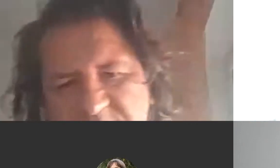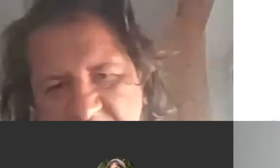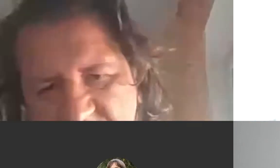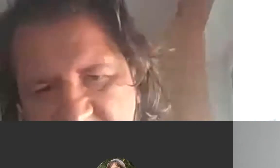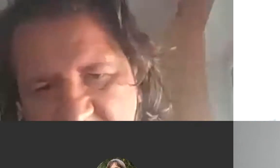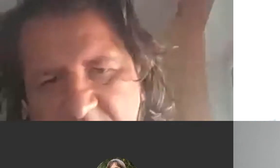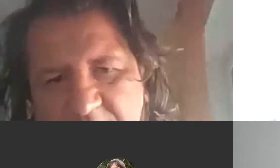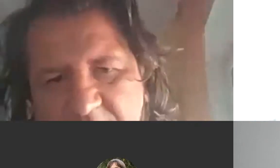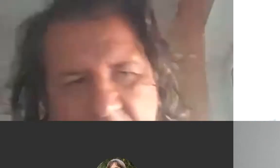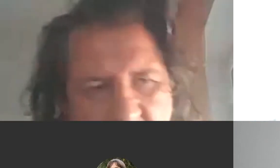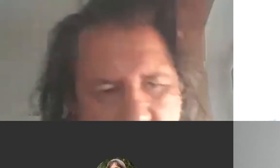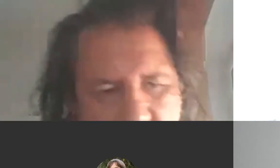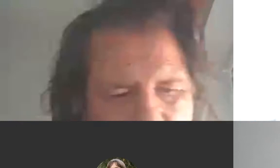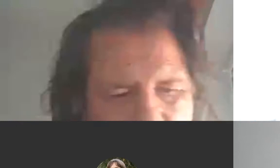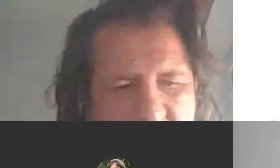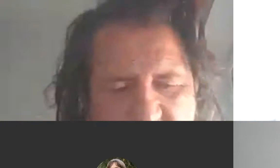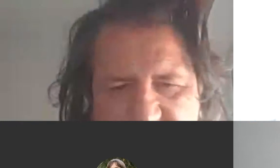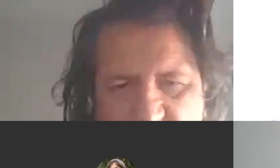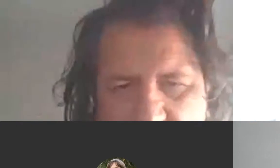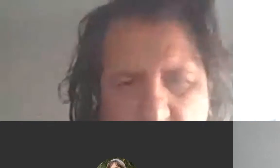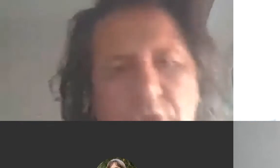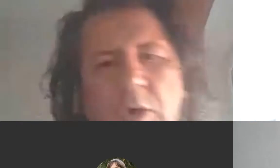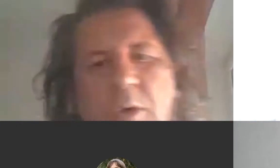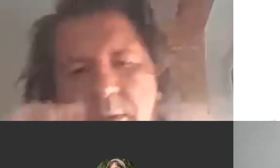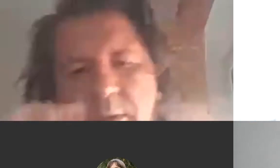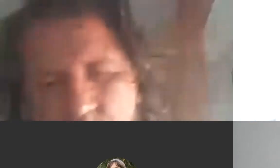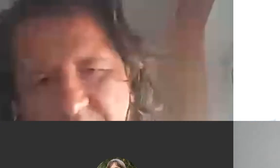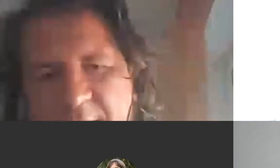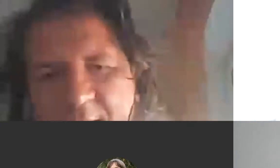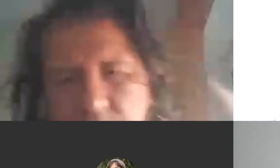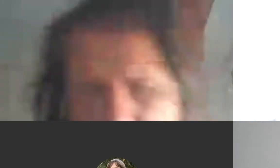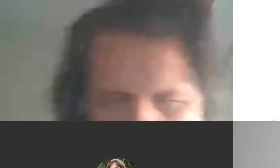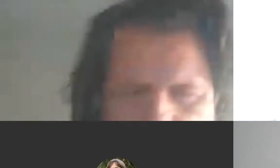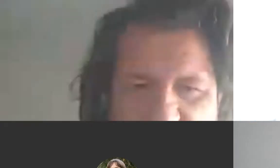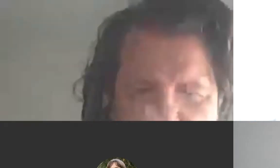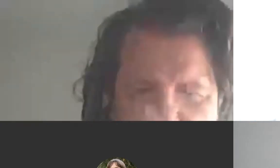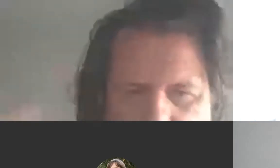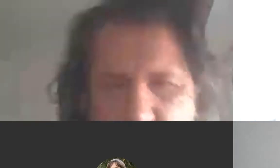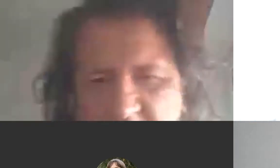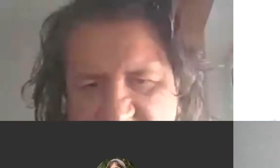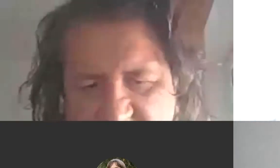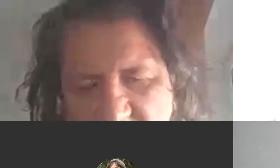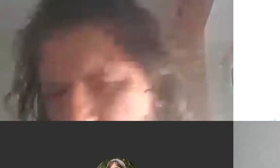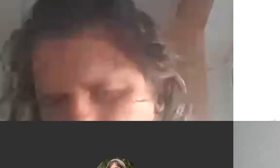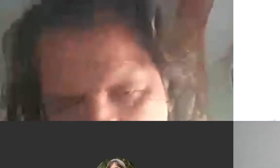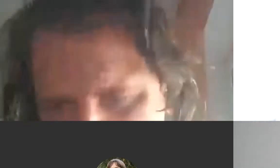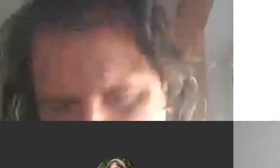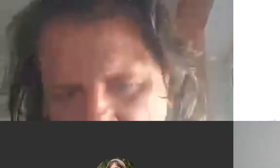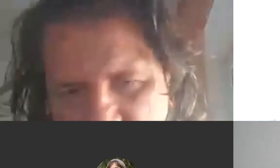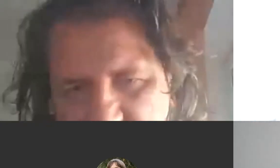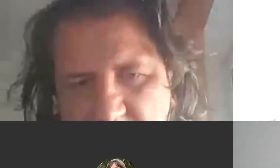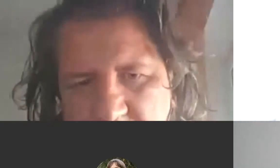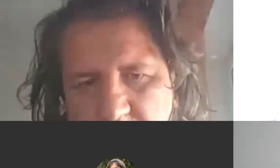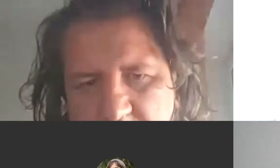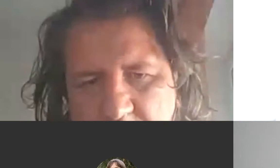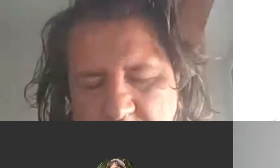em universidades. Aquele é o tentativo de controle de um governo, de um sobre o conhecimento.